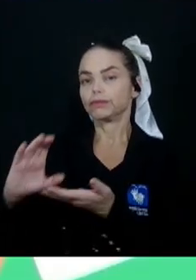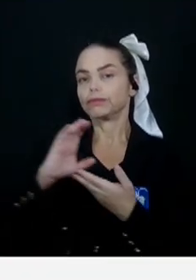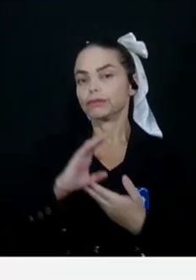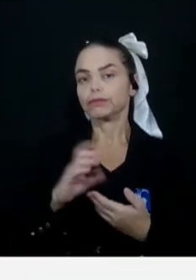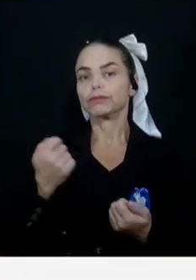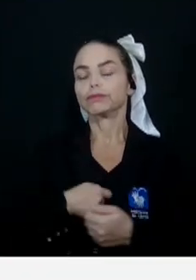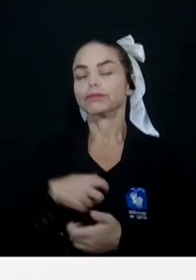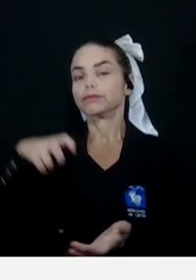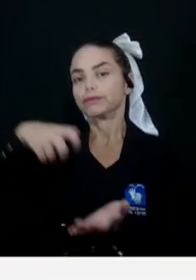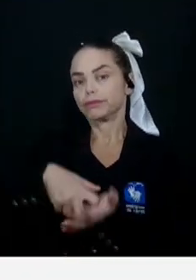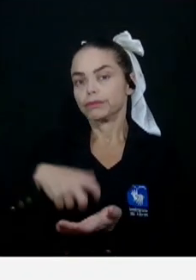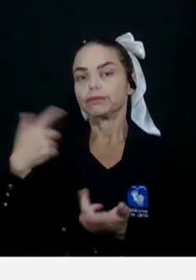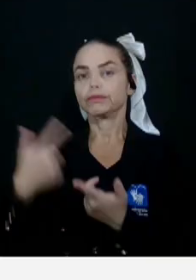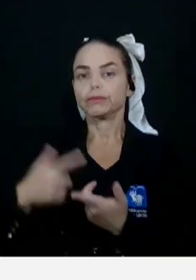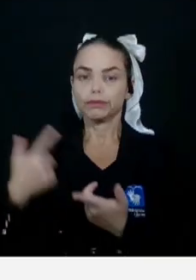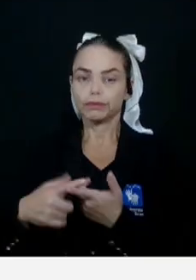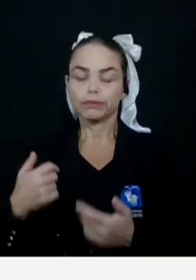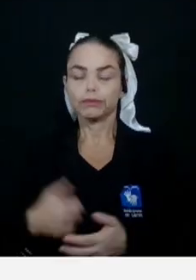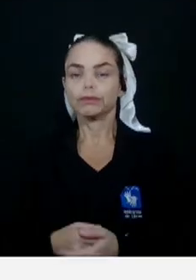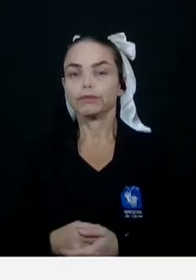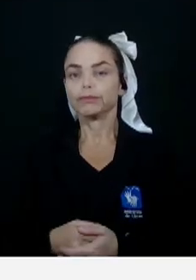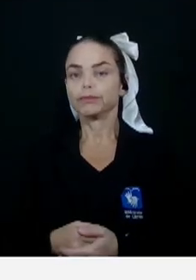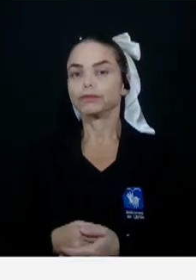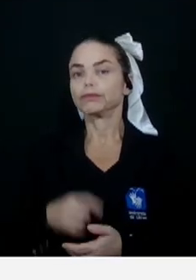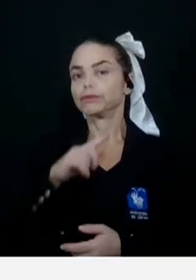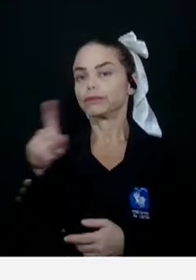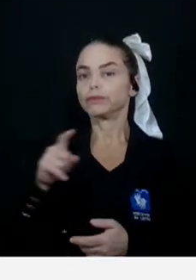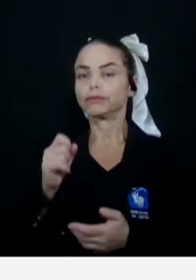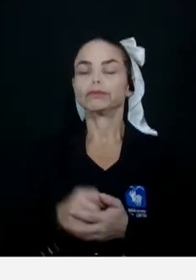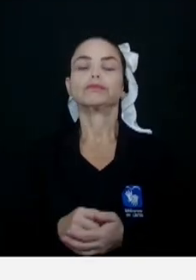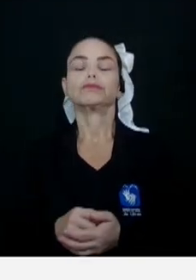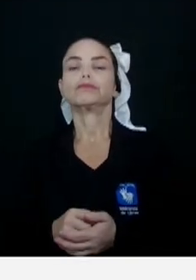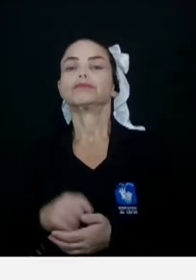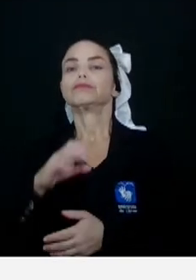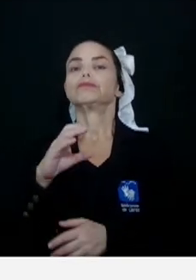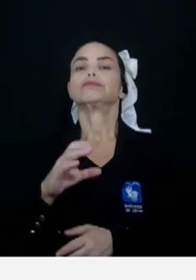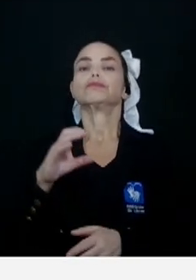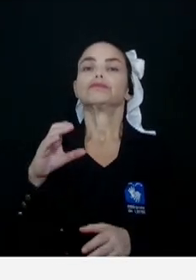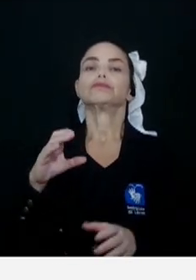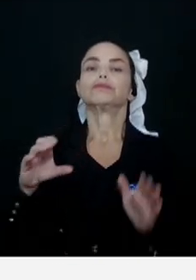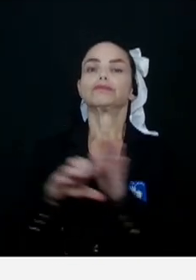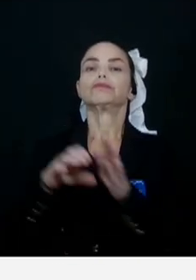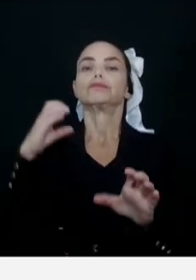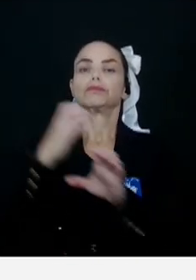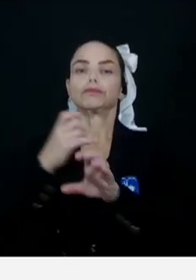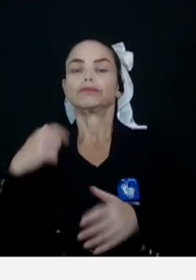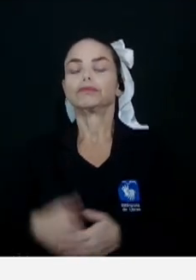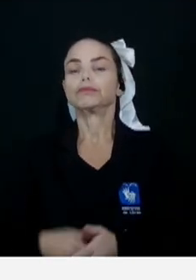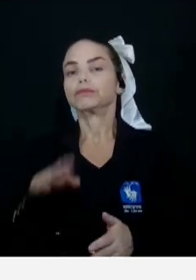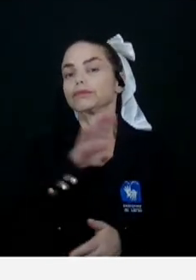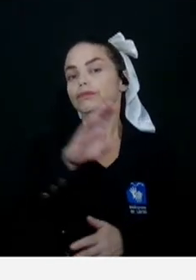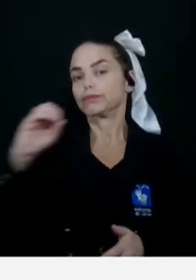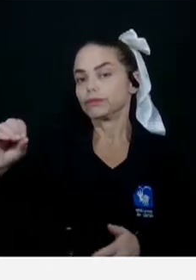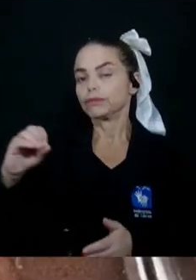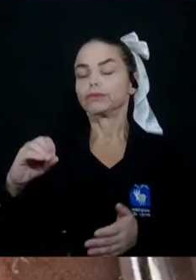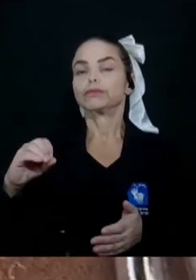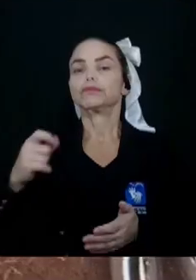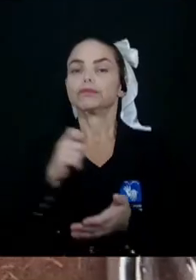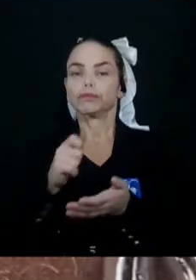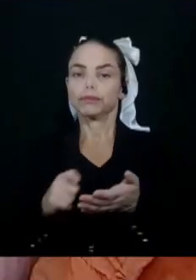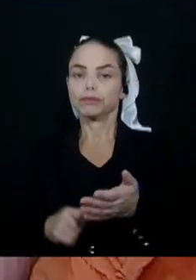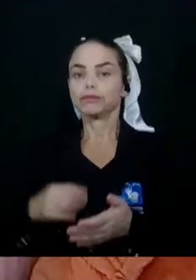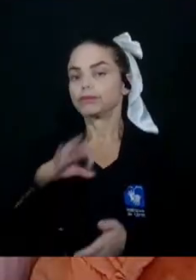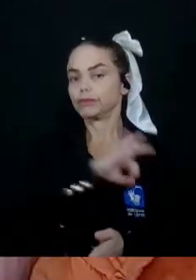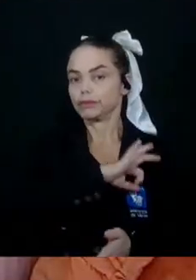porque entra a questão aí do Código Civil de você ter feito um boletim de ocorrência que é você que está sendo a